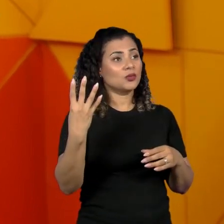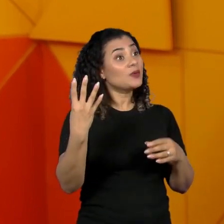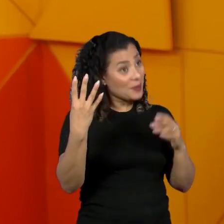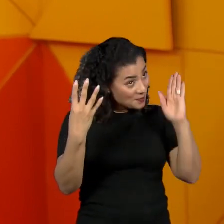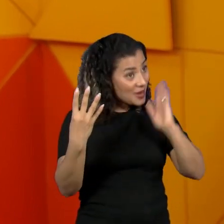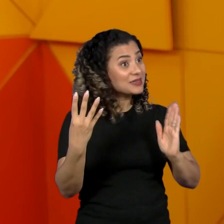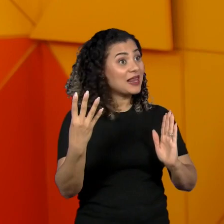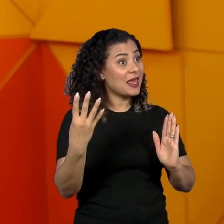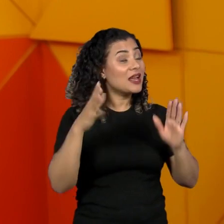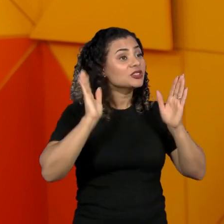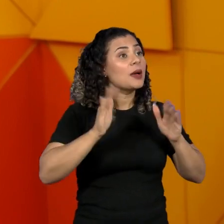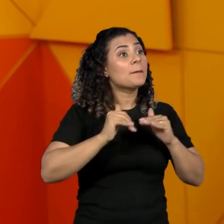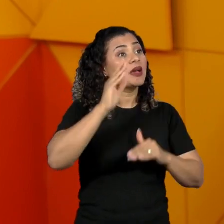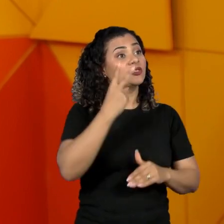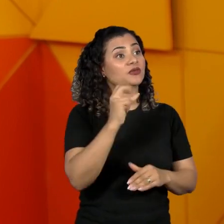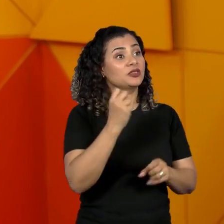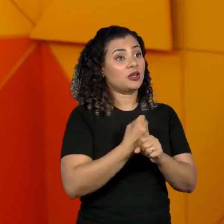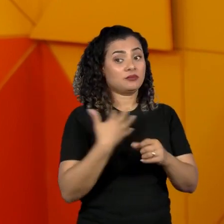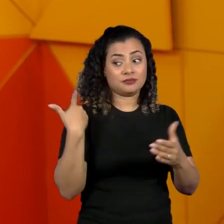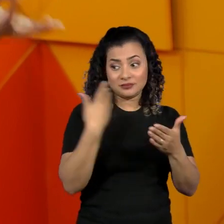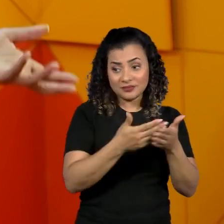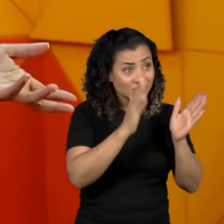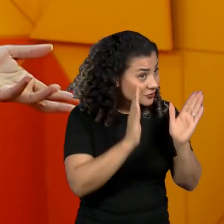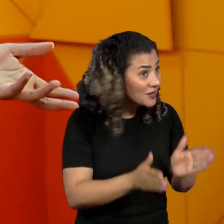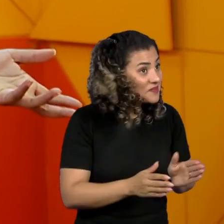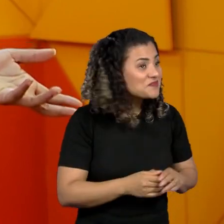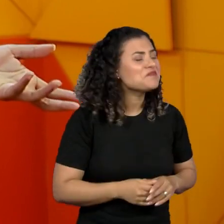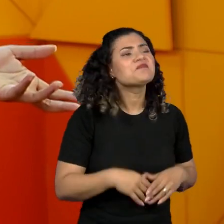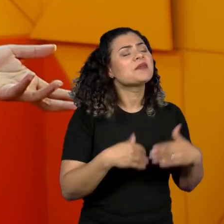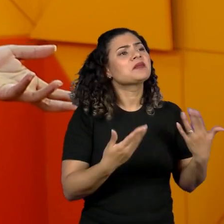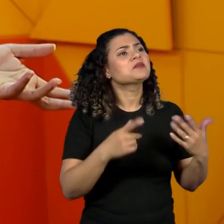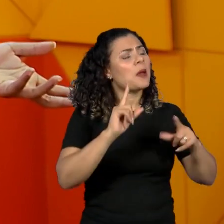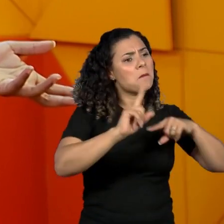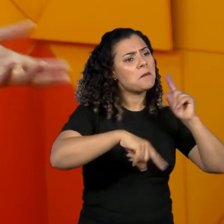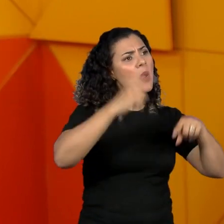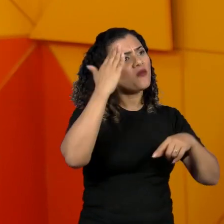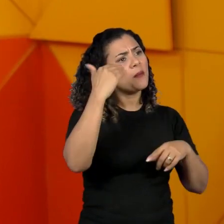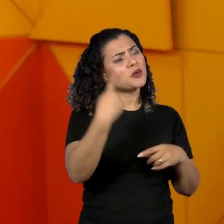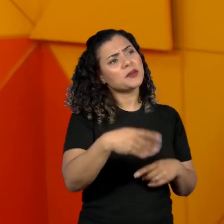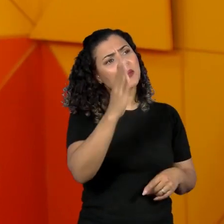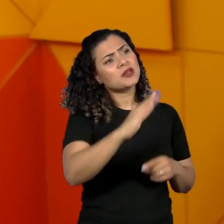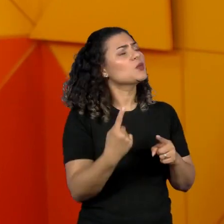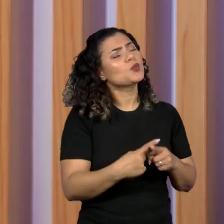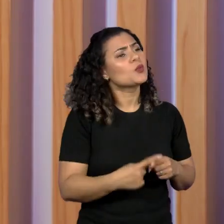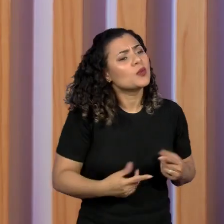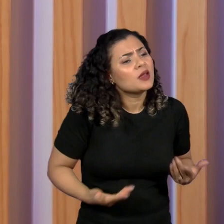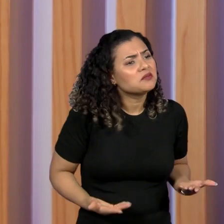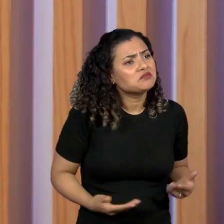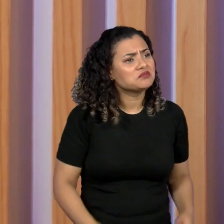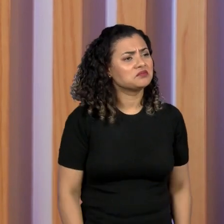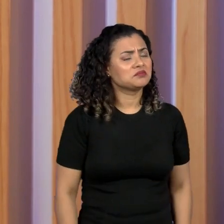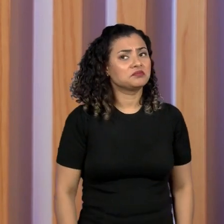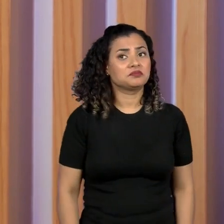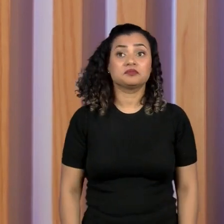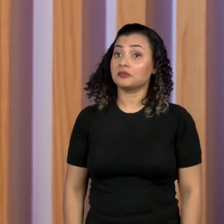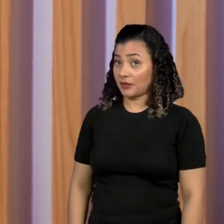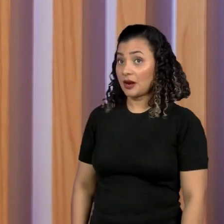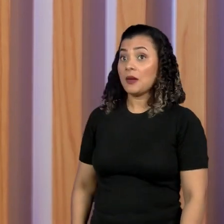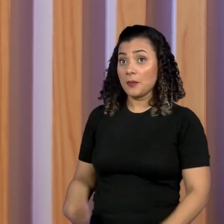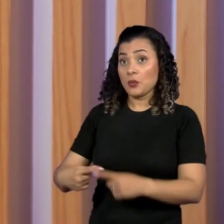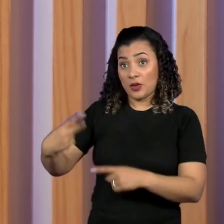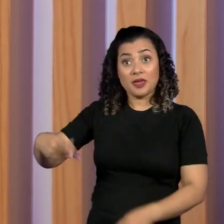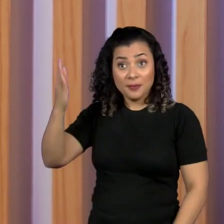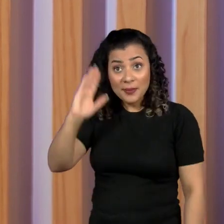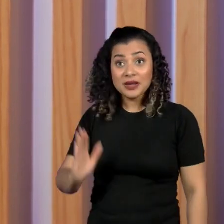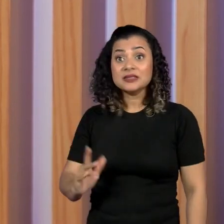estão nesse posto há mais de 20 anos. Ao que a gente dedica esse sucesso do Brasil? Ao brasileiro ter